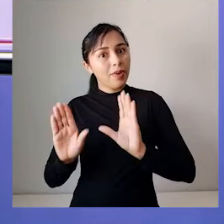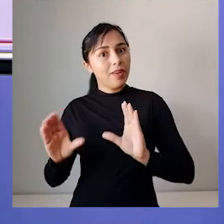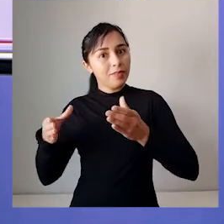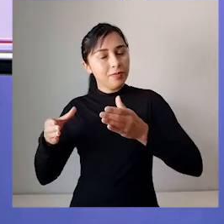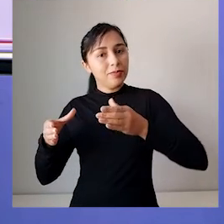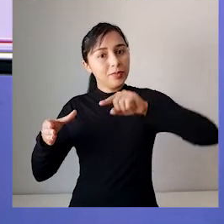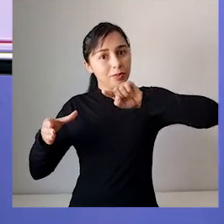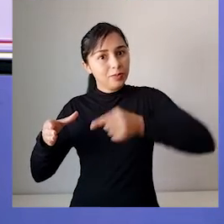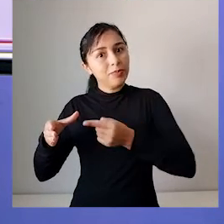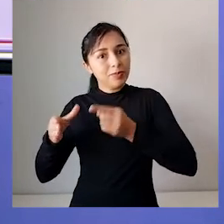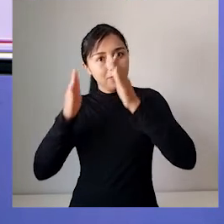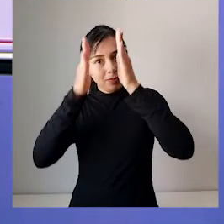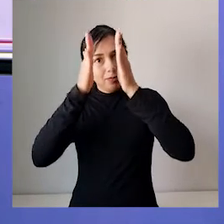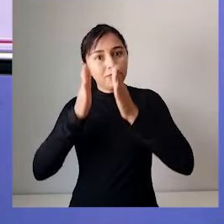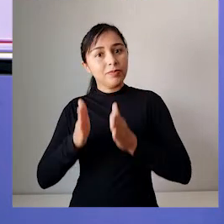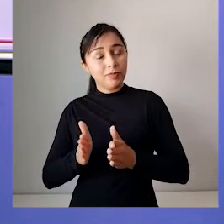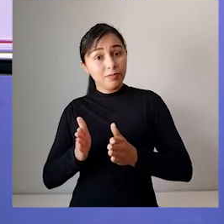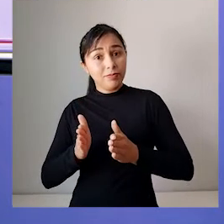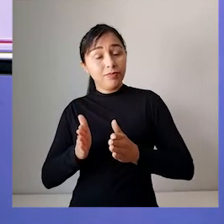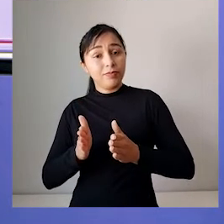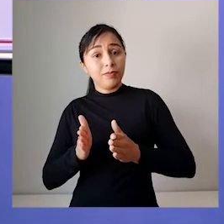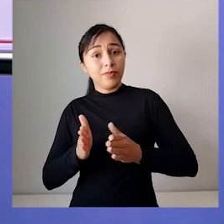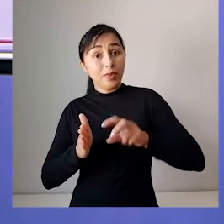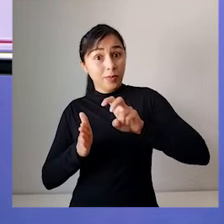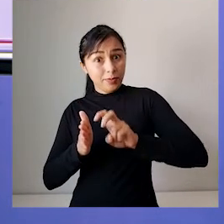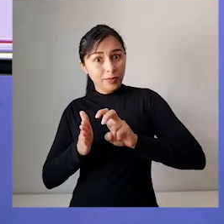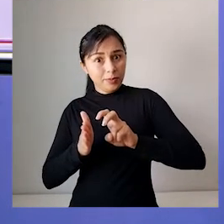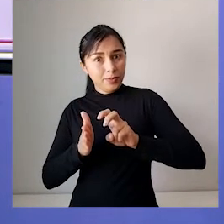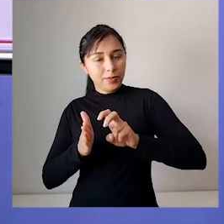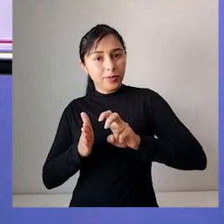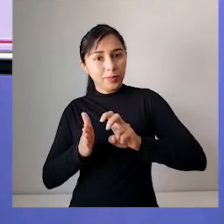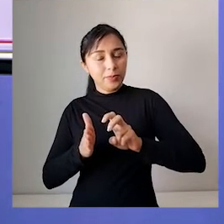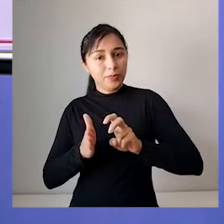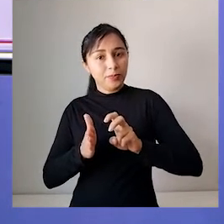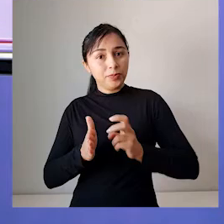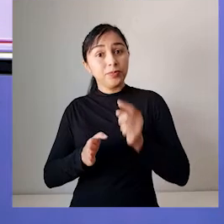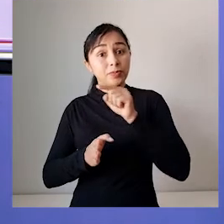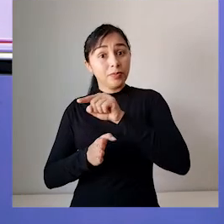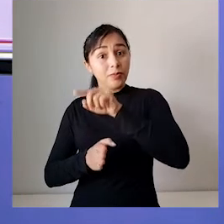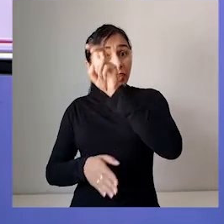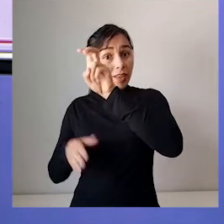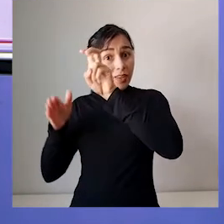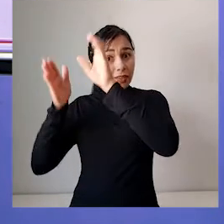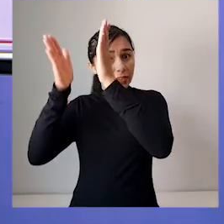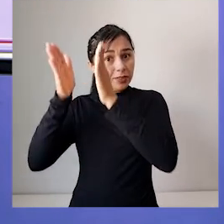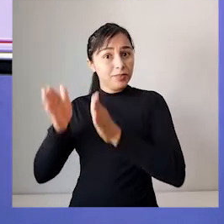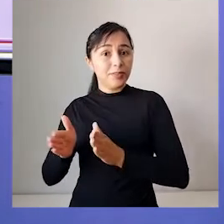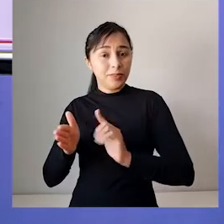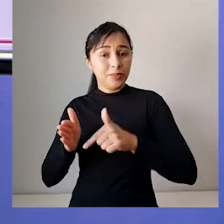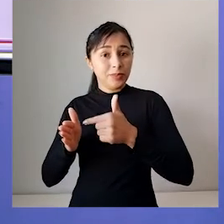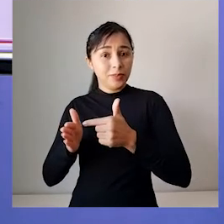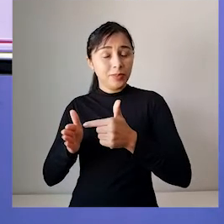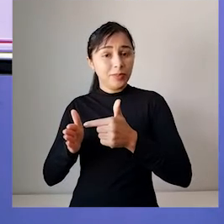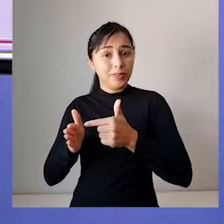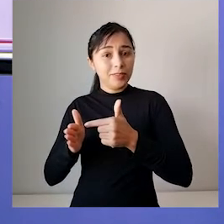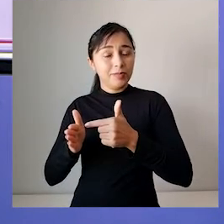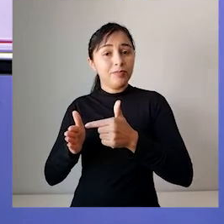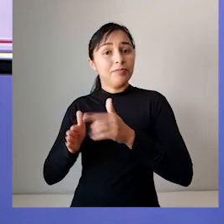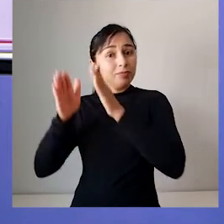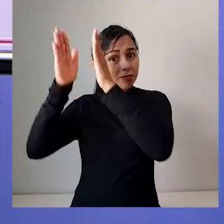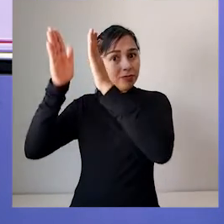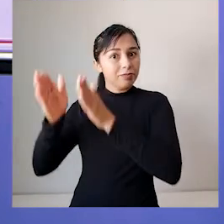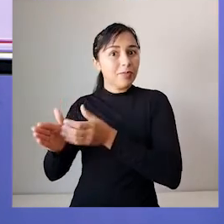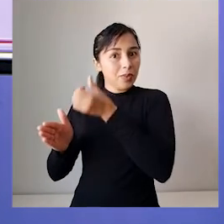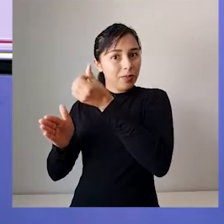unidades de milhar, o outro 2 na quinta ordem, dezenas de milhar, e o 8 na